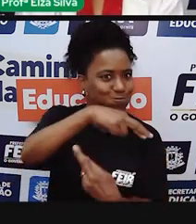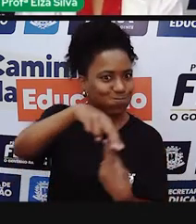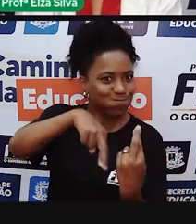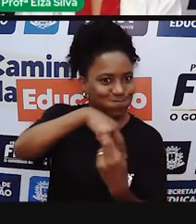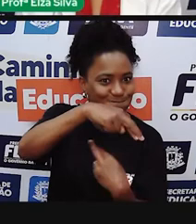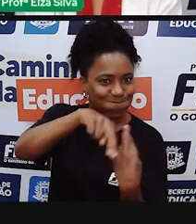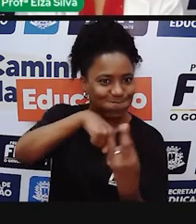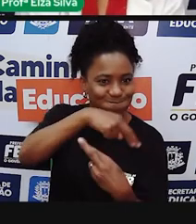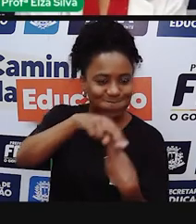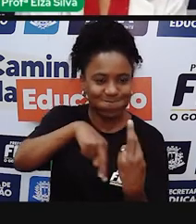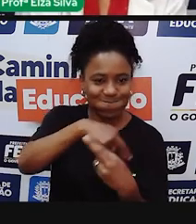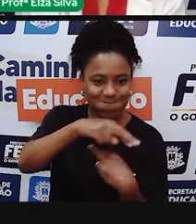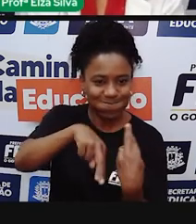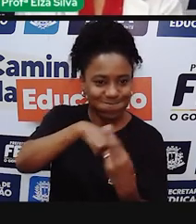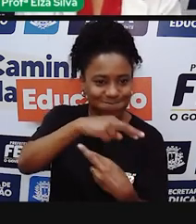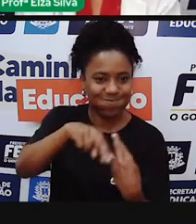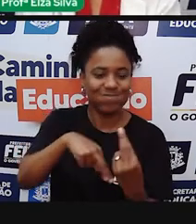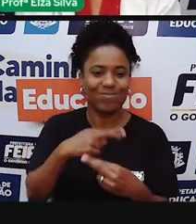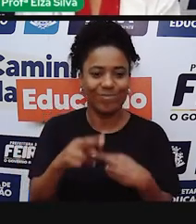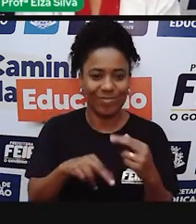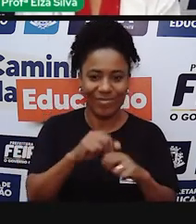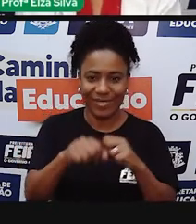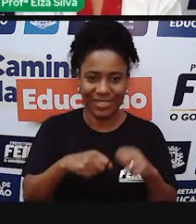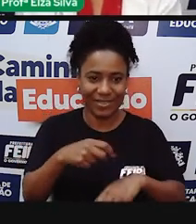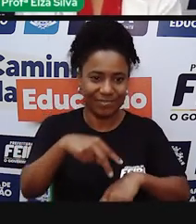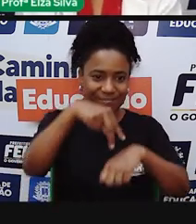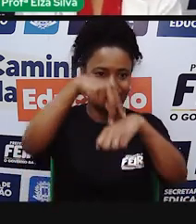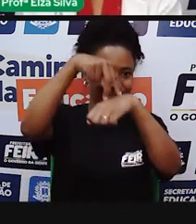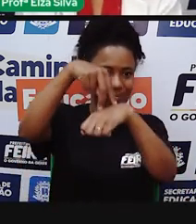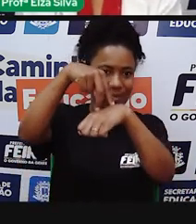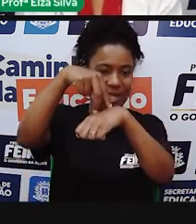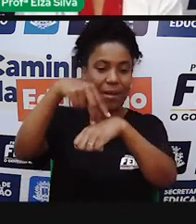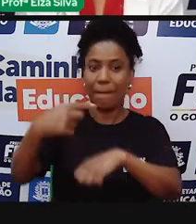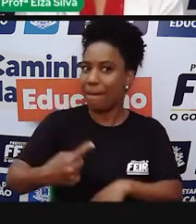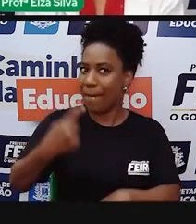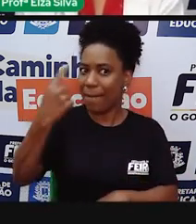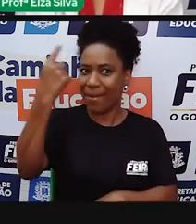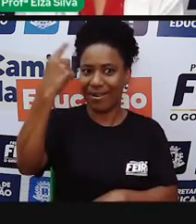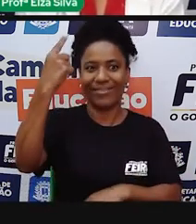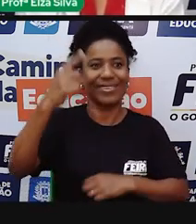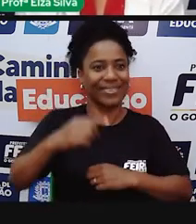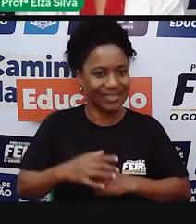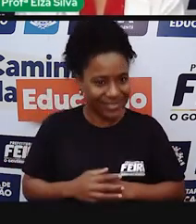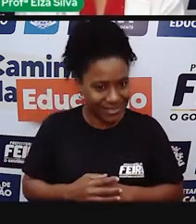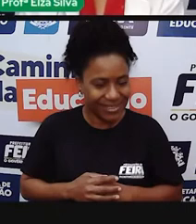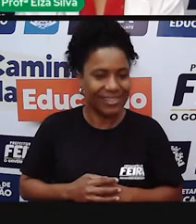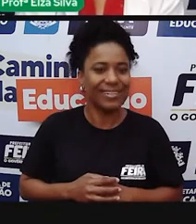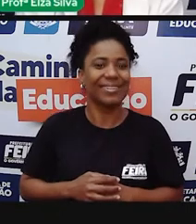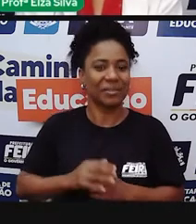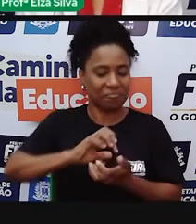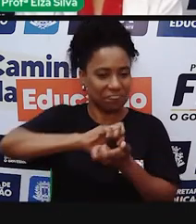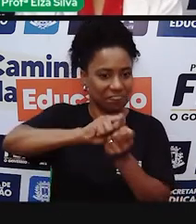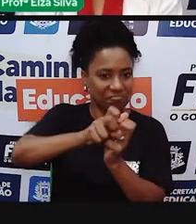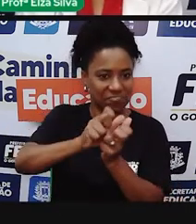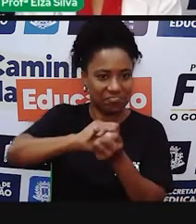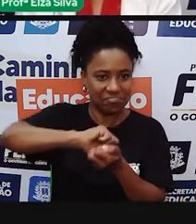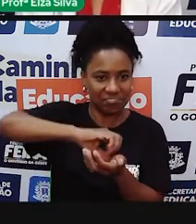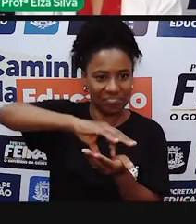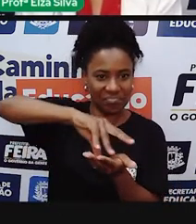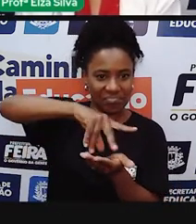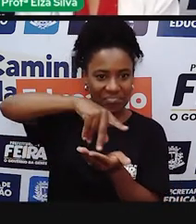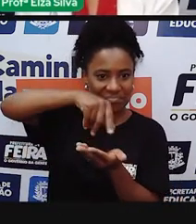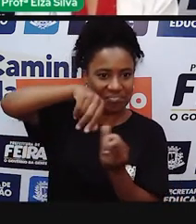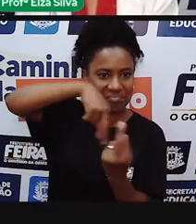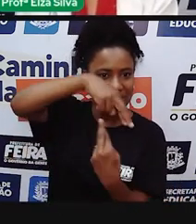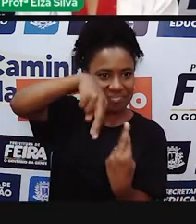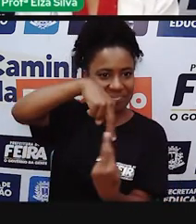novidade? Então, este ano, nós também temos esse destaque, né, deste pódio olímpico, que foi feito